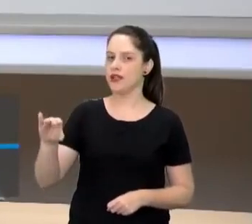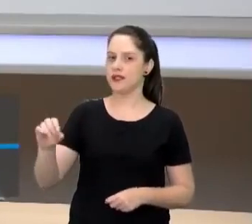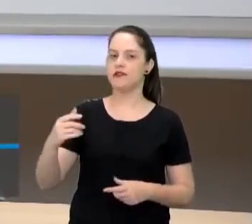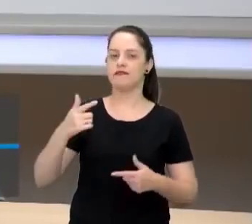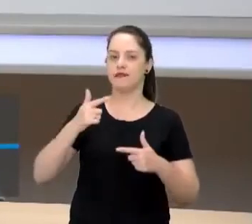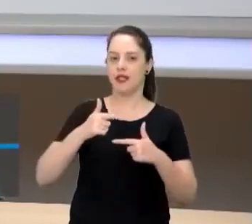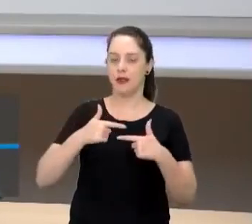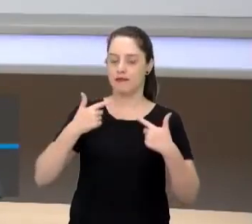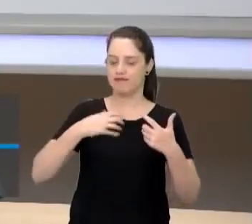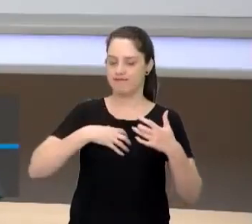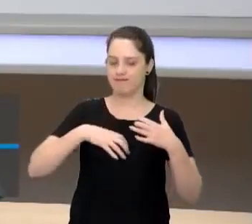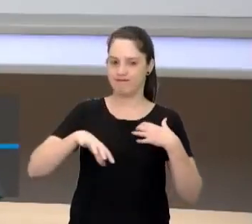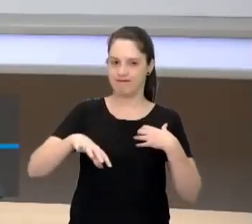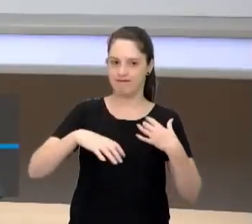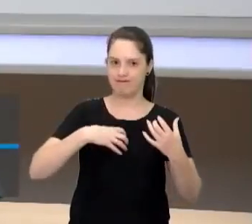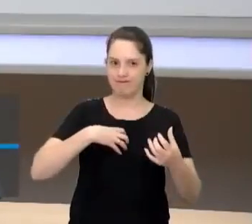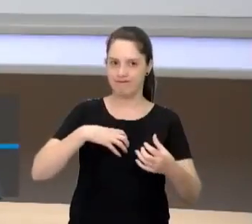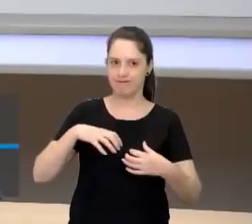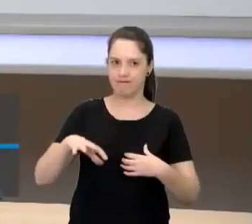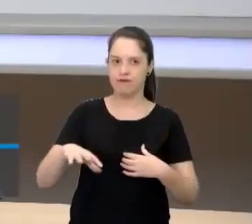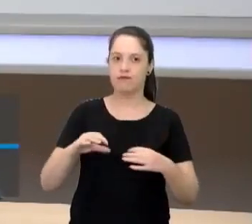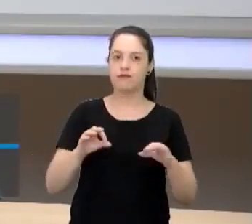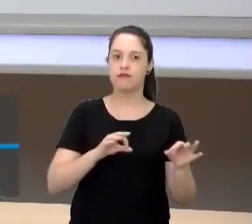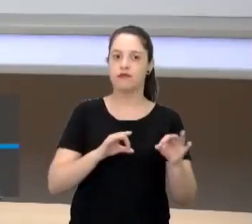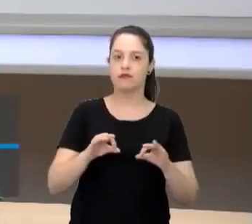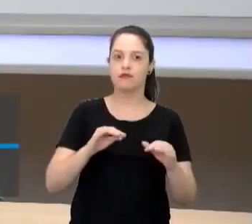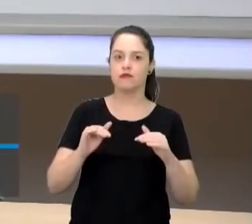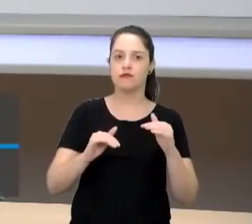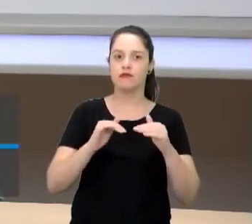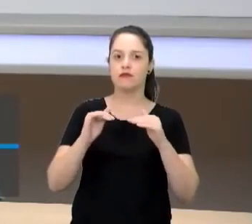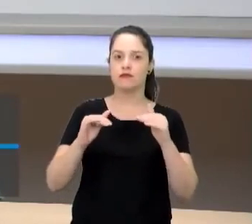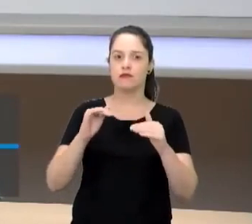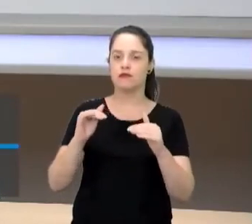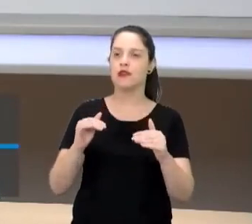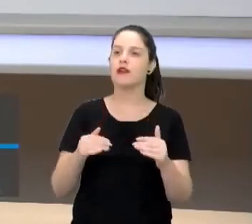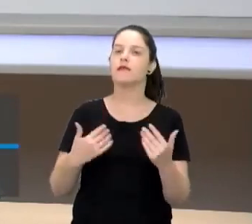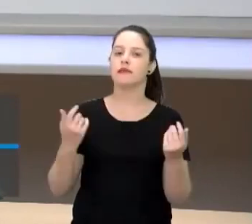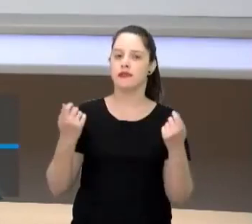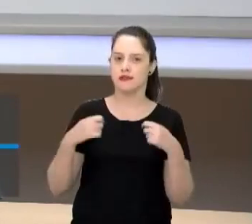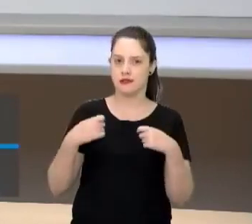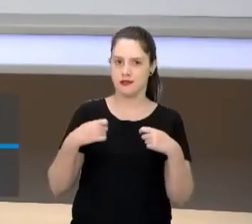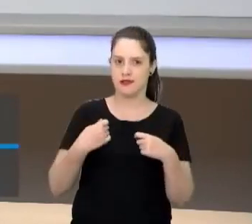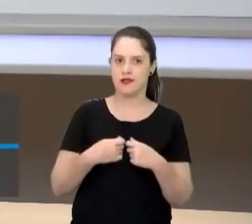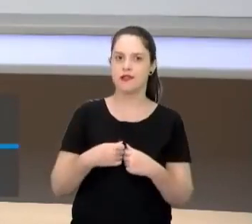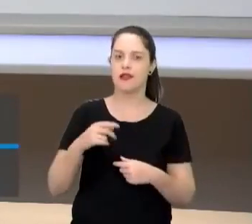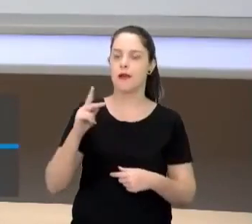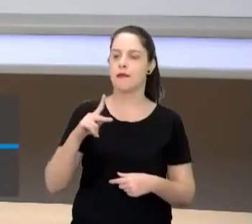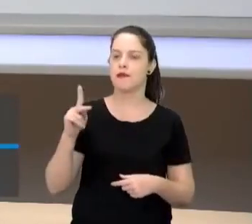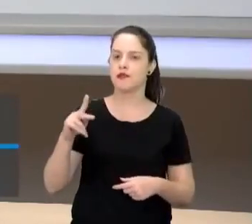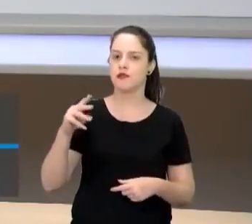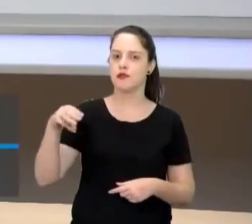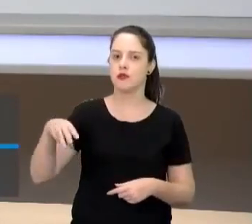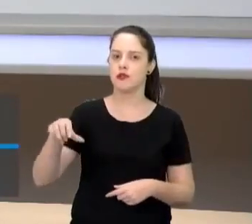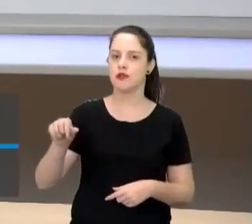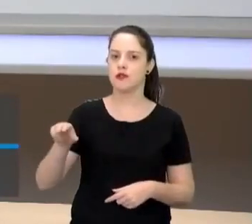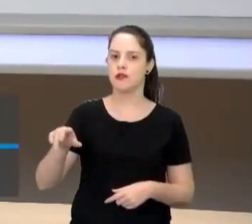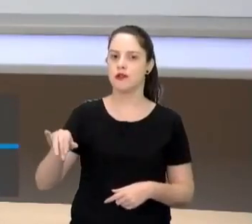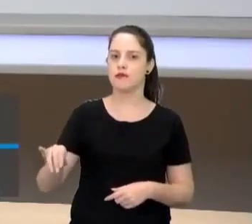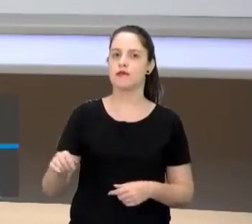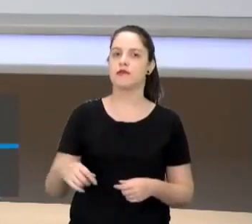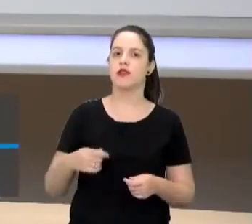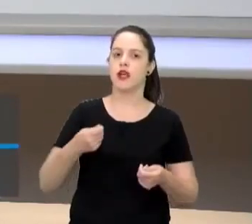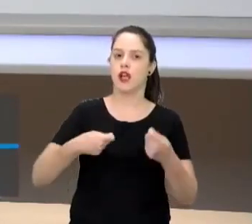Professora Andréa falou projetos e metodologias ativas. Professora Maria, dando